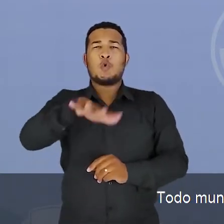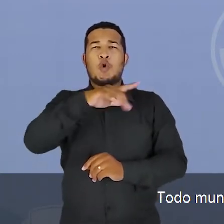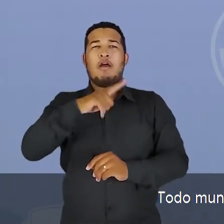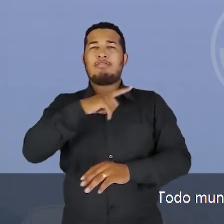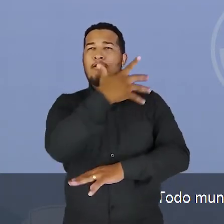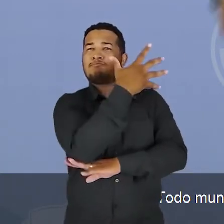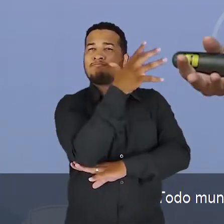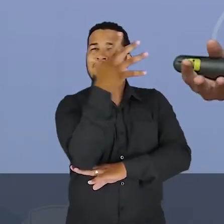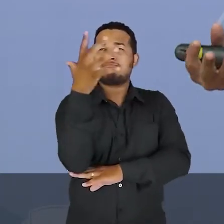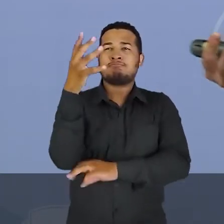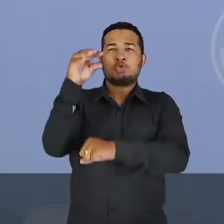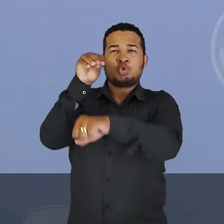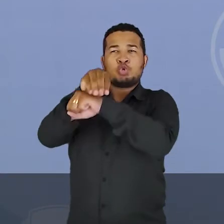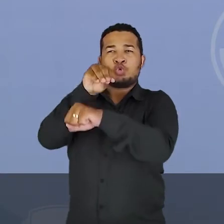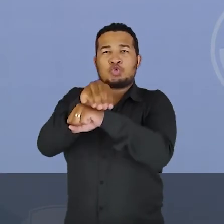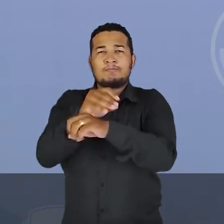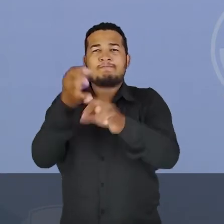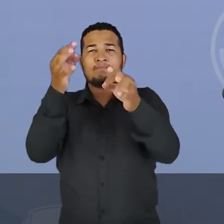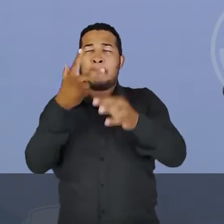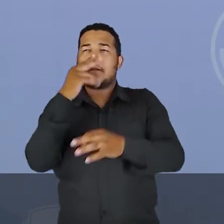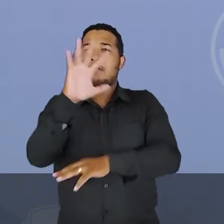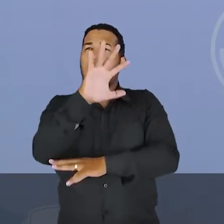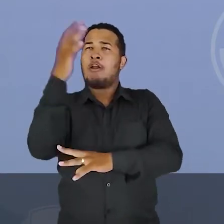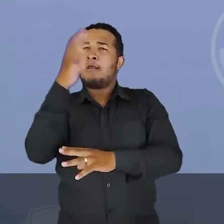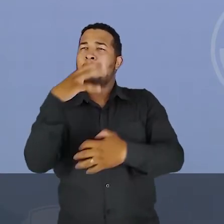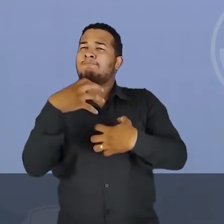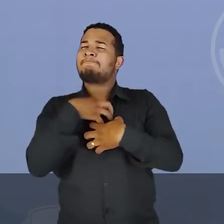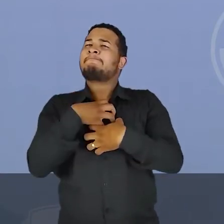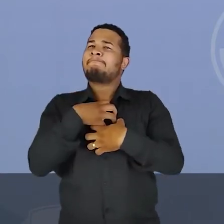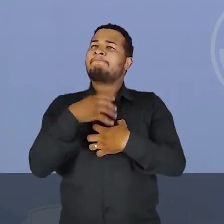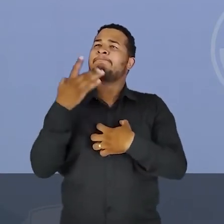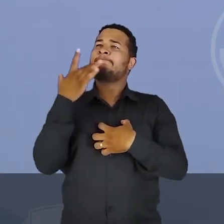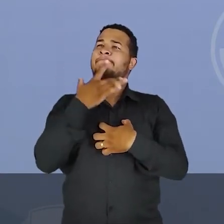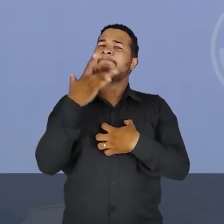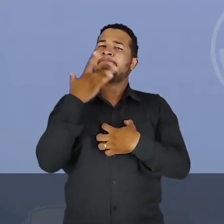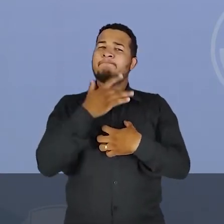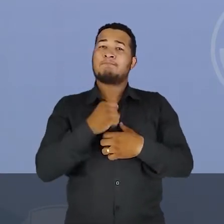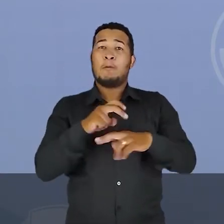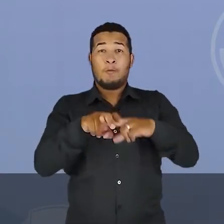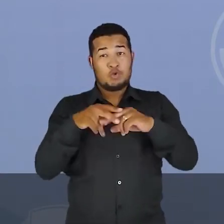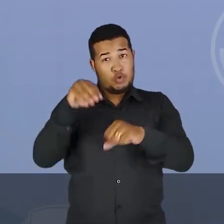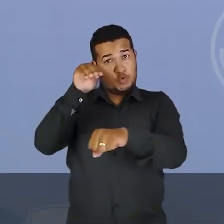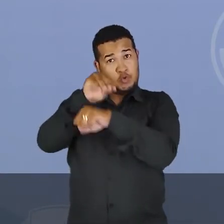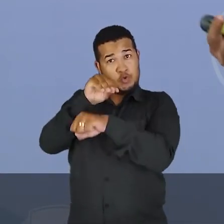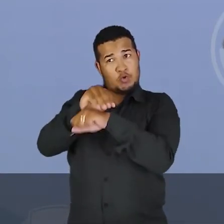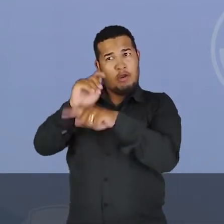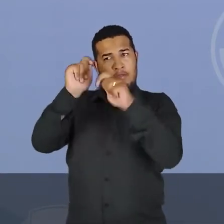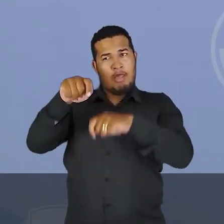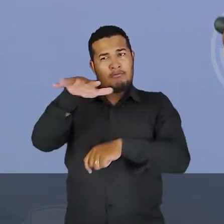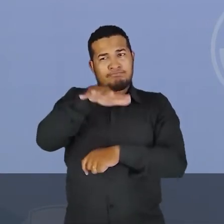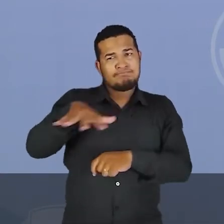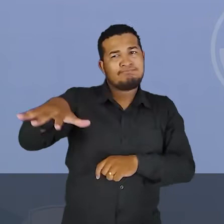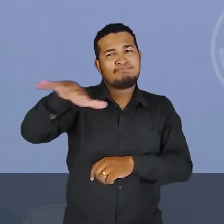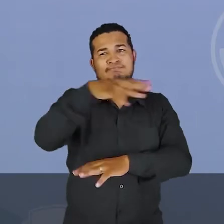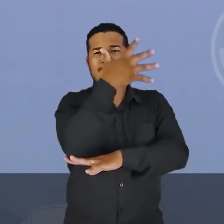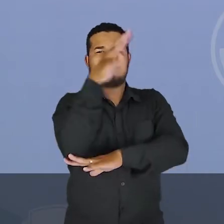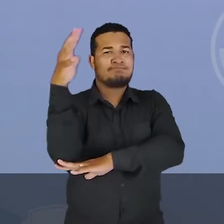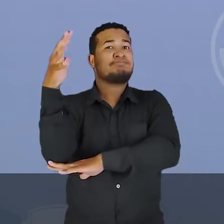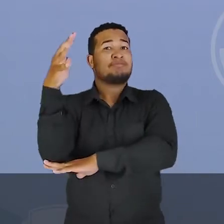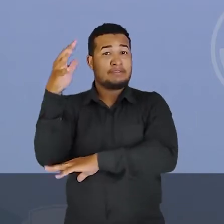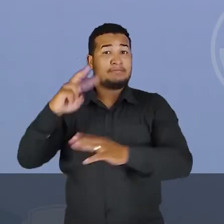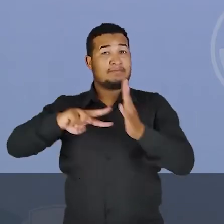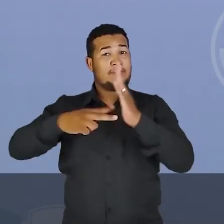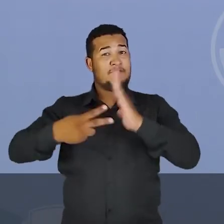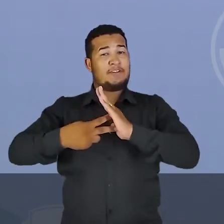vegetação mais preservada, o clima é mais agradável. Então, você preservando o ambiente, a vegetação, você